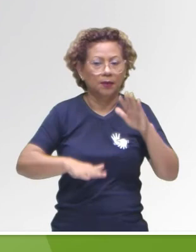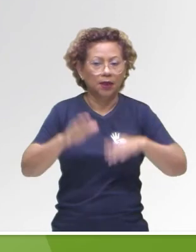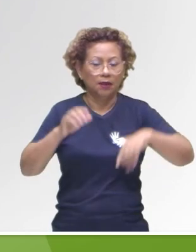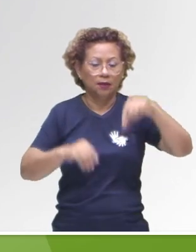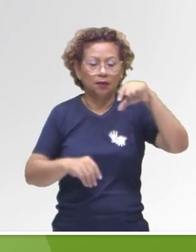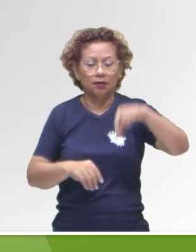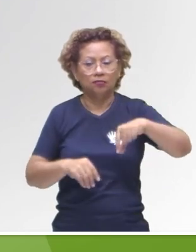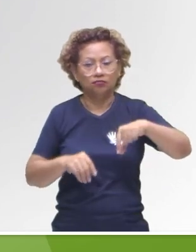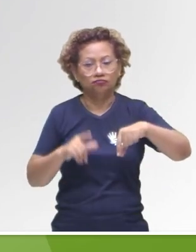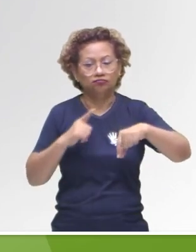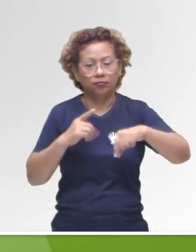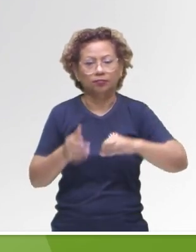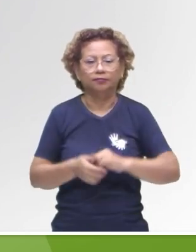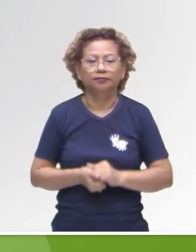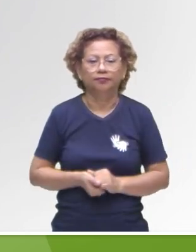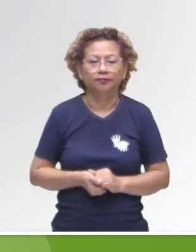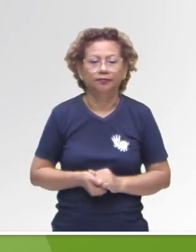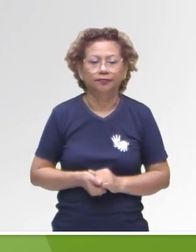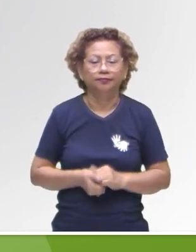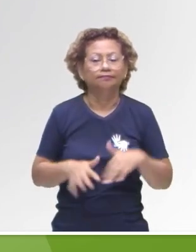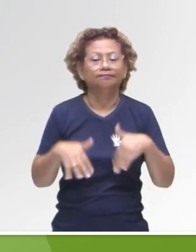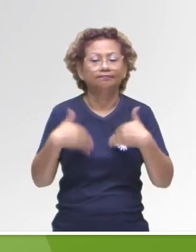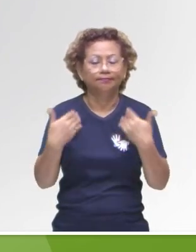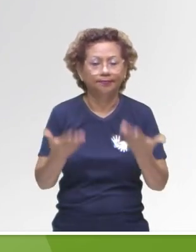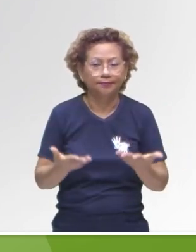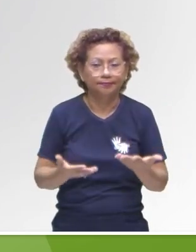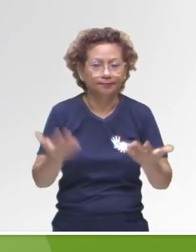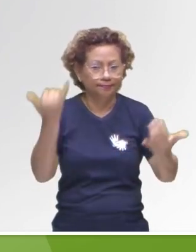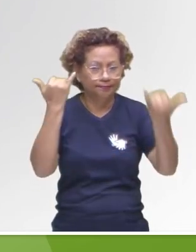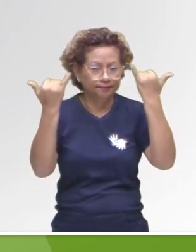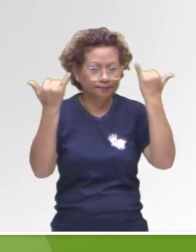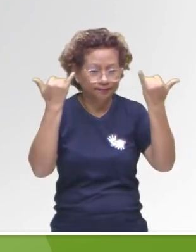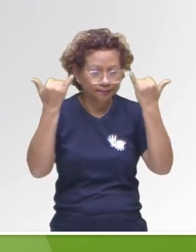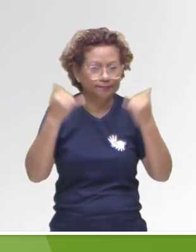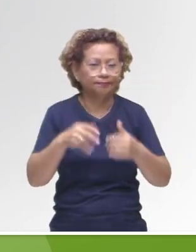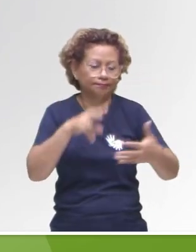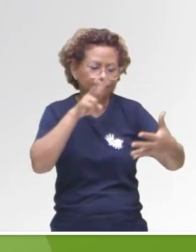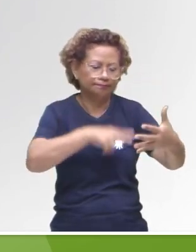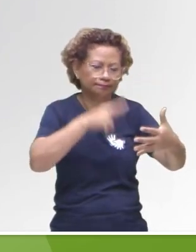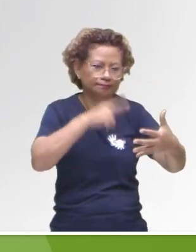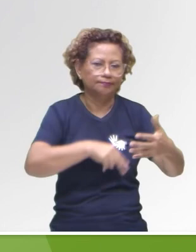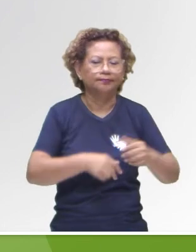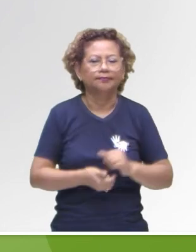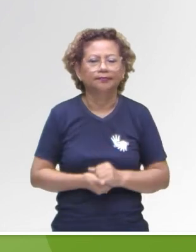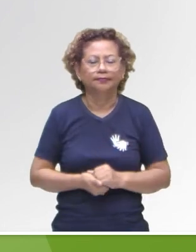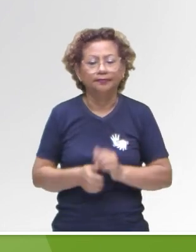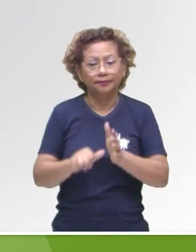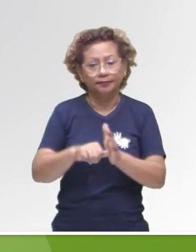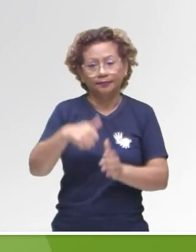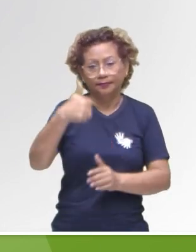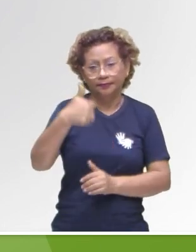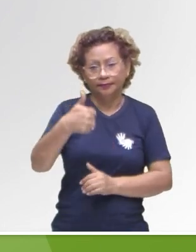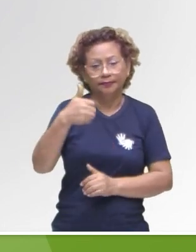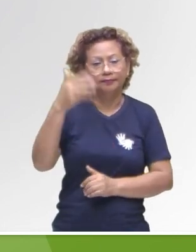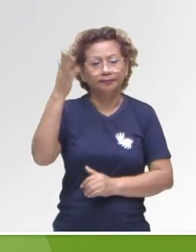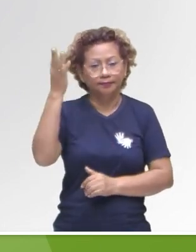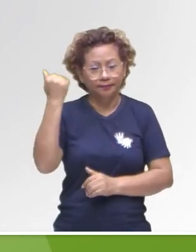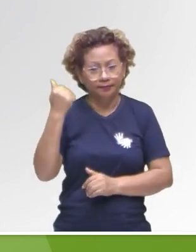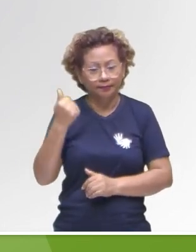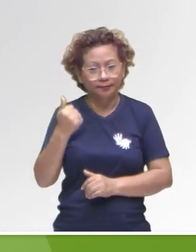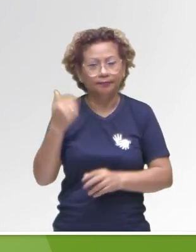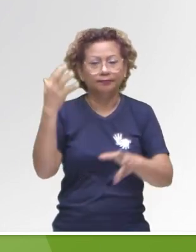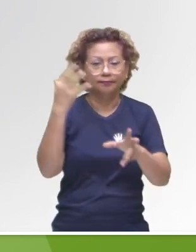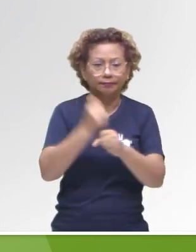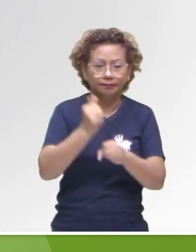aqui nessa brincadeira aqui desse circuito? A gente vai calcular primeiro a capacitância equivalente da